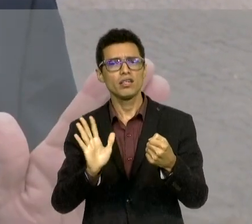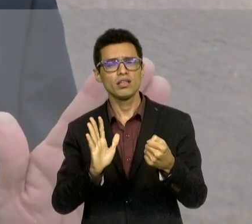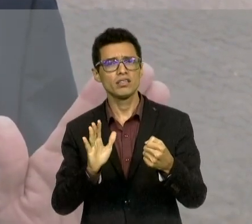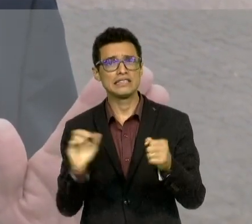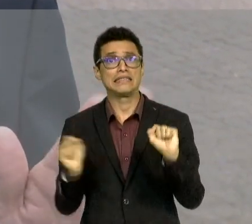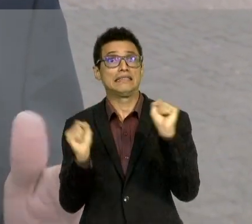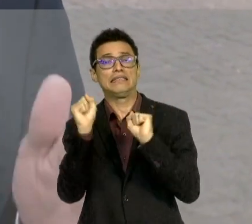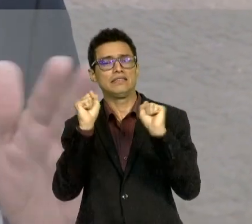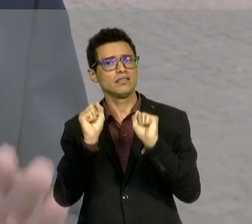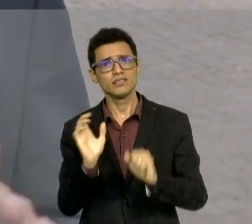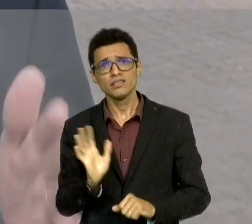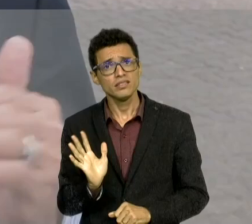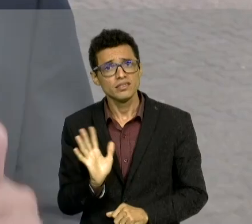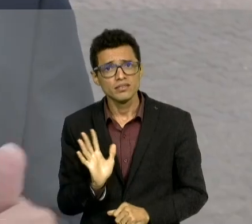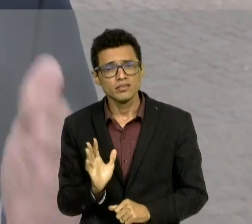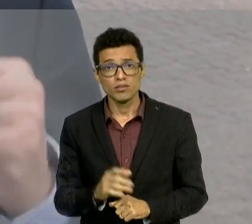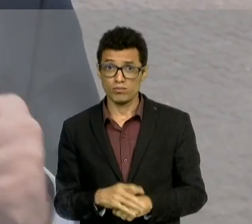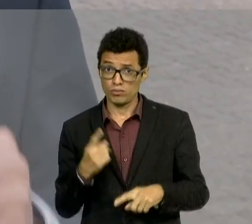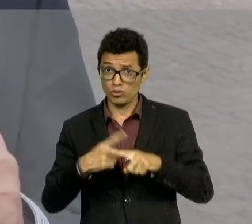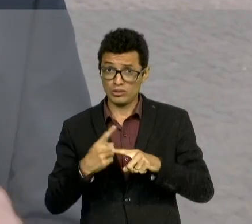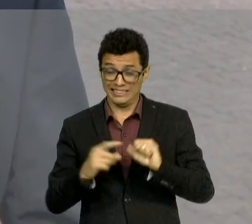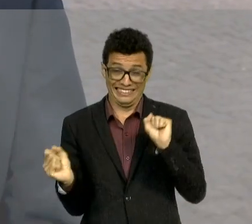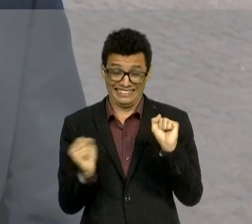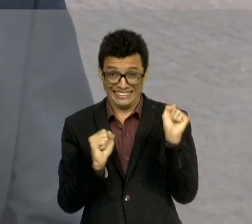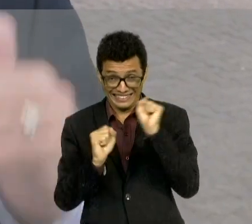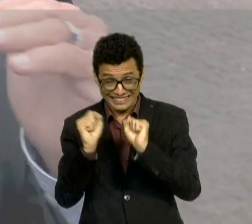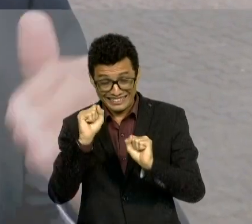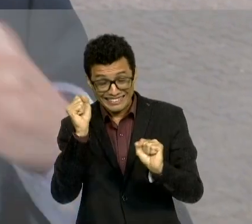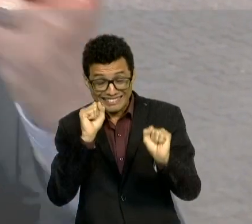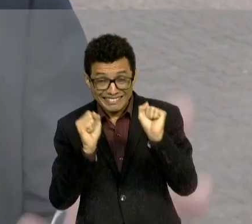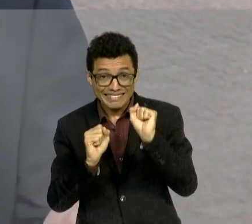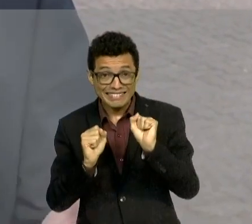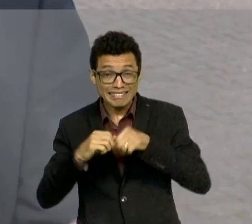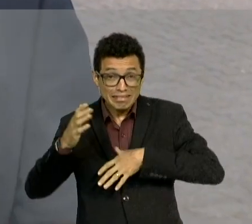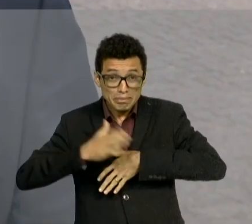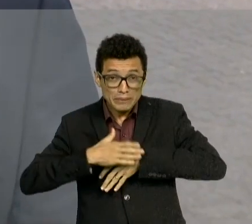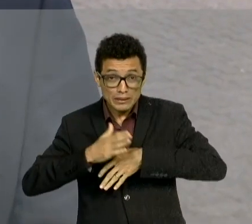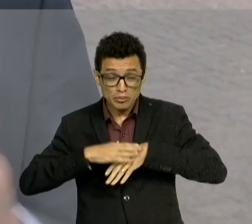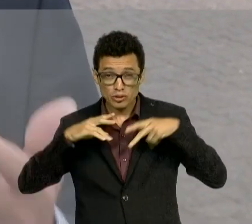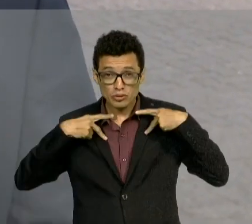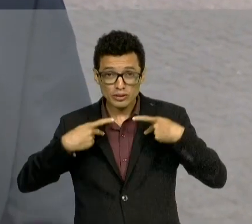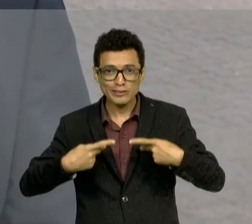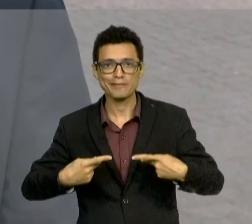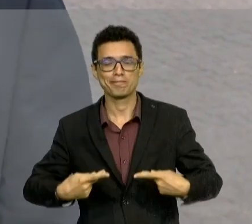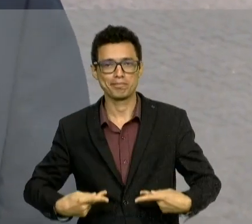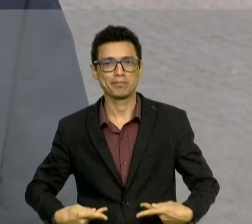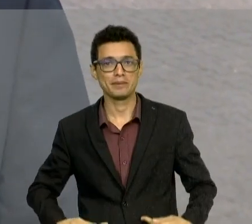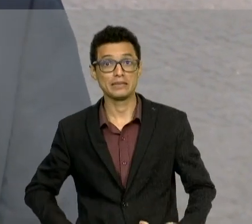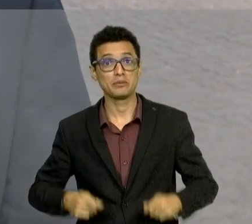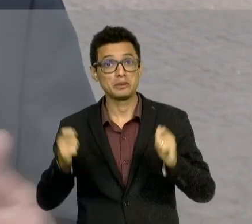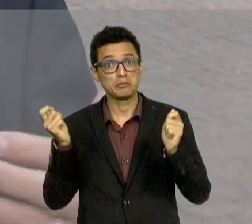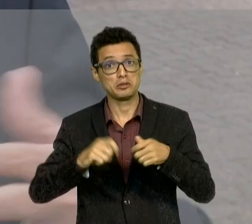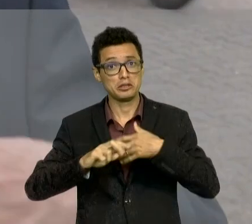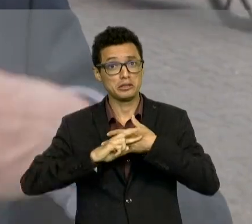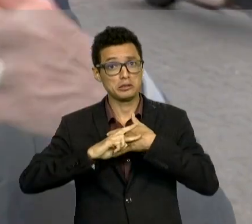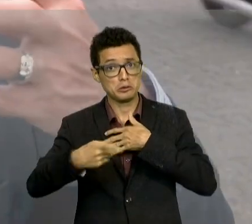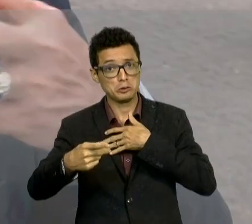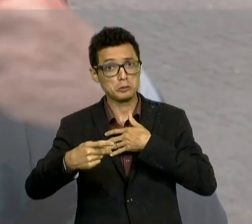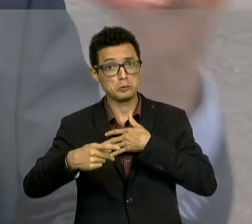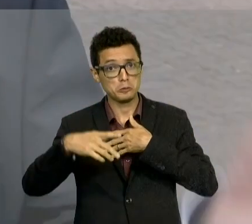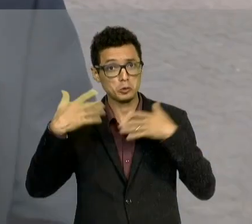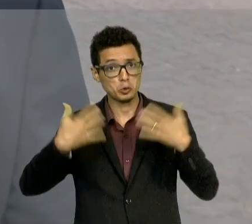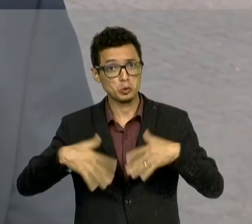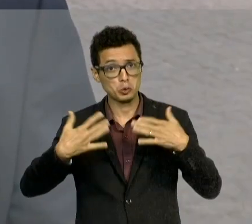estresse, indiscutivelmente, é uma causa, é um fator humano que leva, né, há consequências graves, inclusive